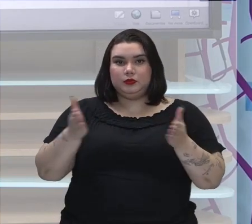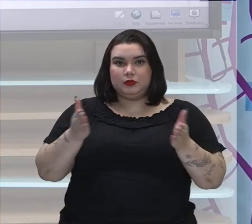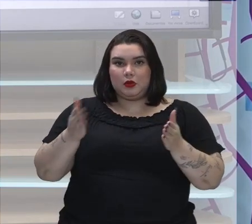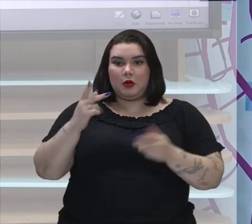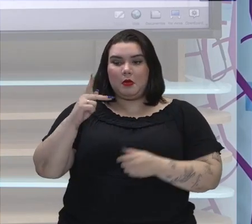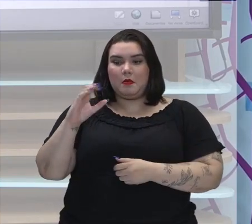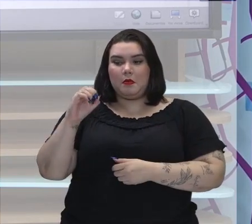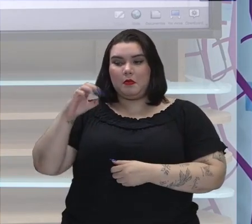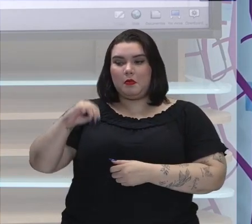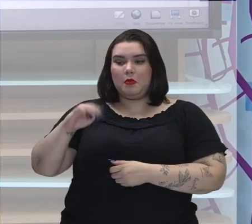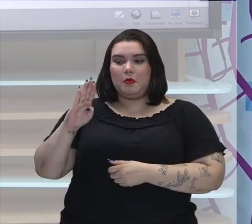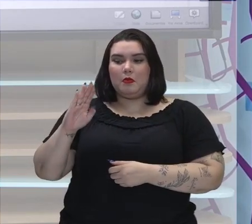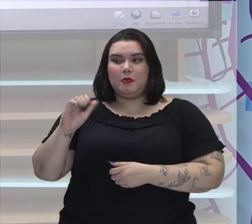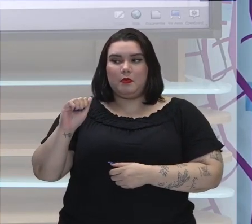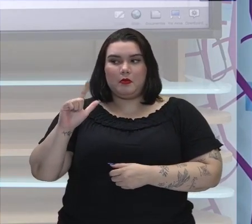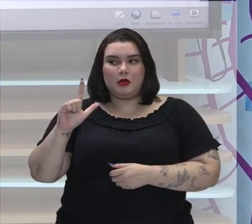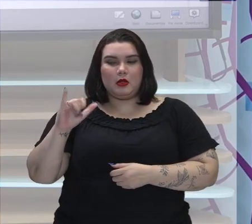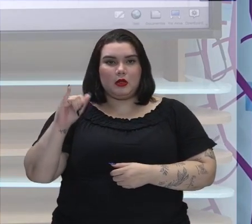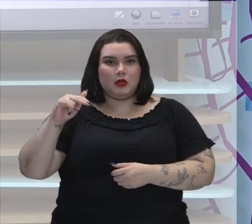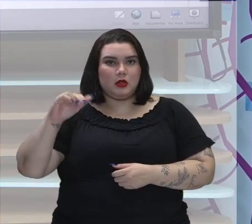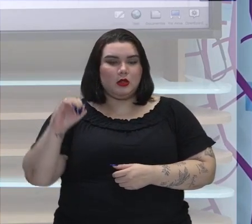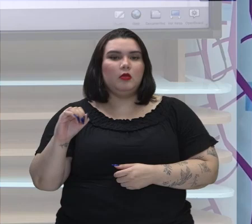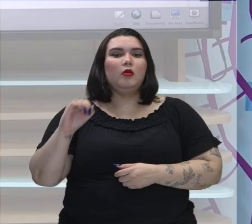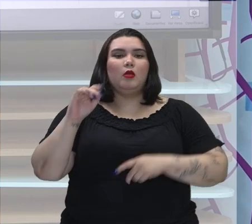na Amazônia que a